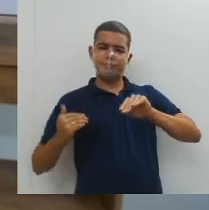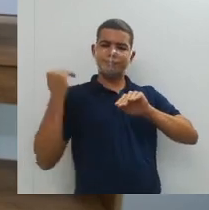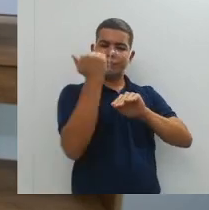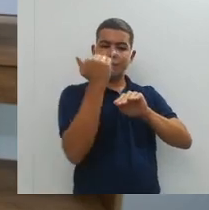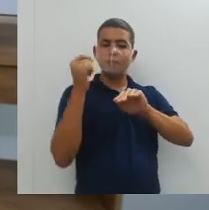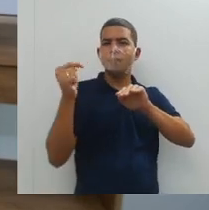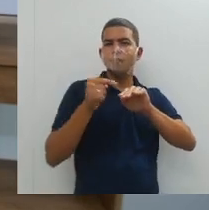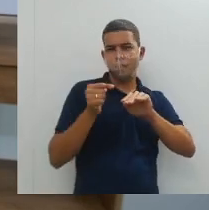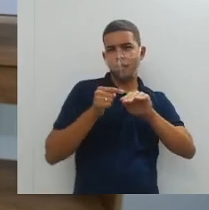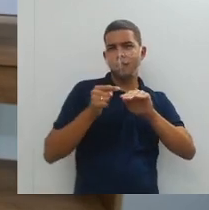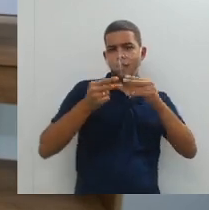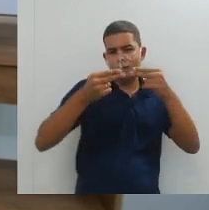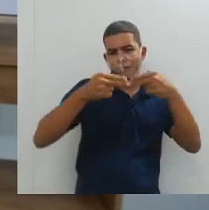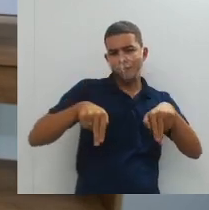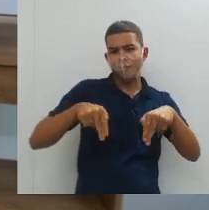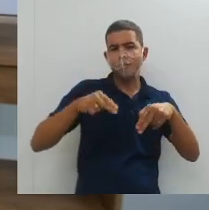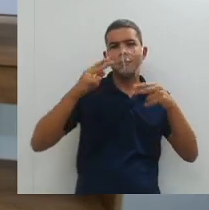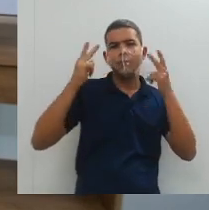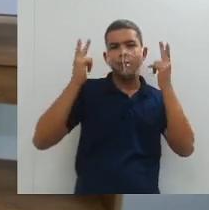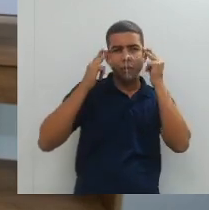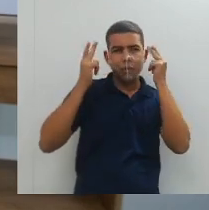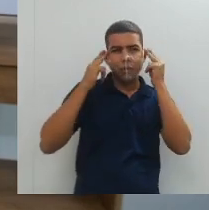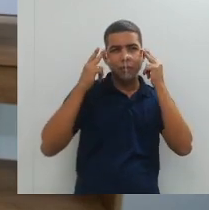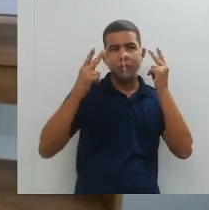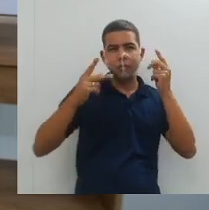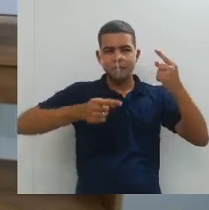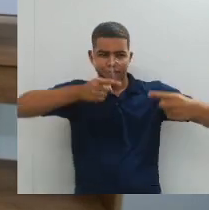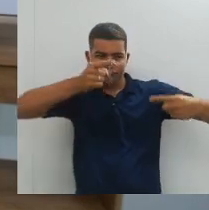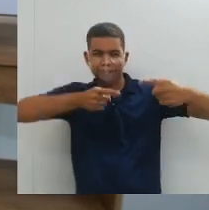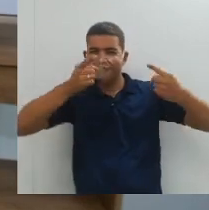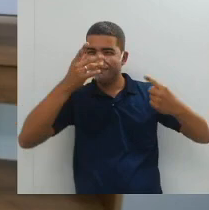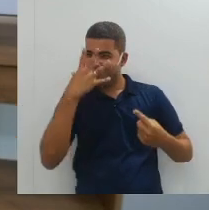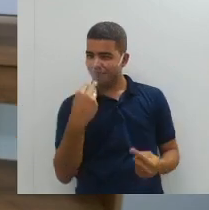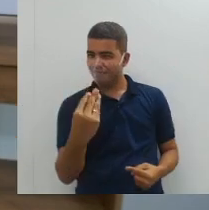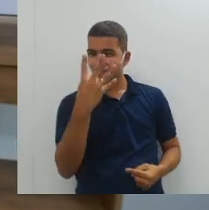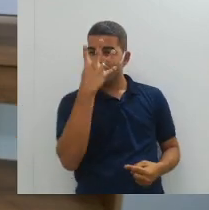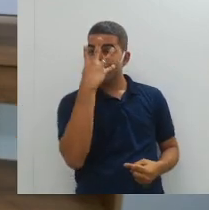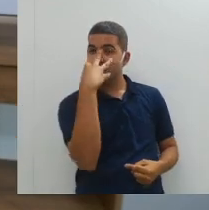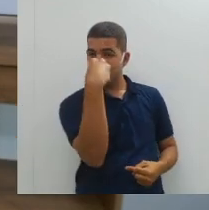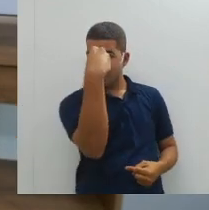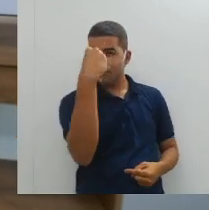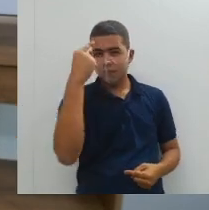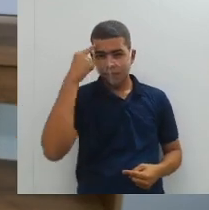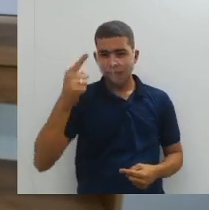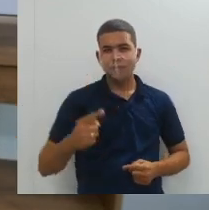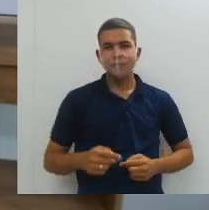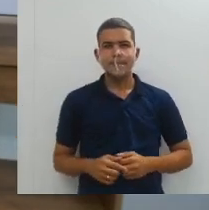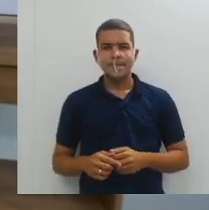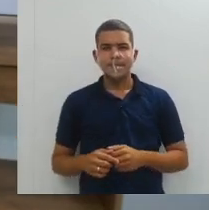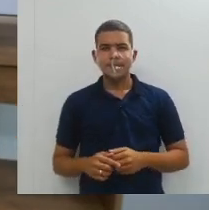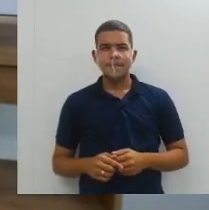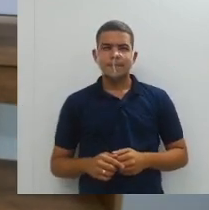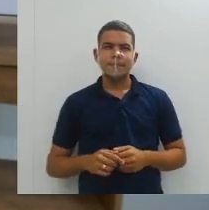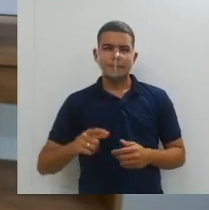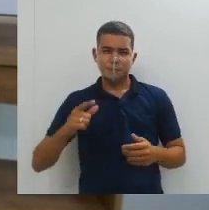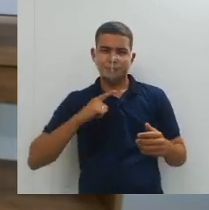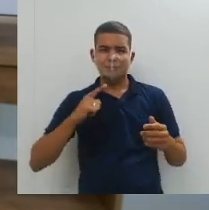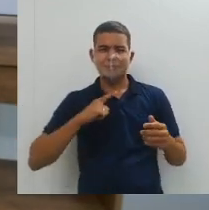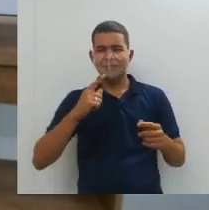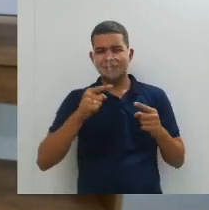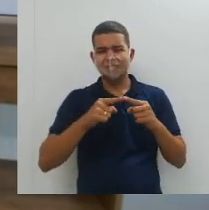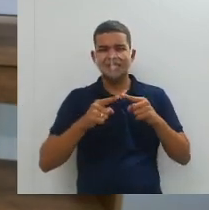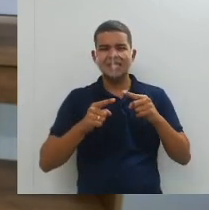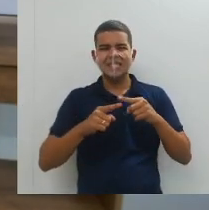guerra de todos contra todos, ou o homem como lobo do outro homem. Estado, portanto, muito selvagem, não é